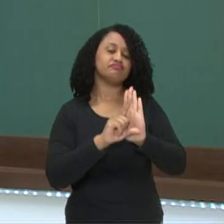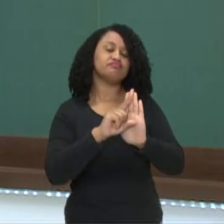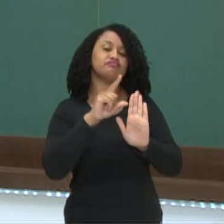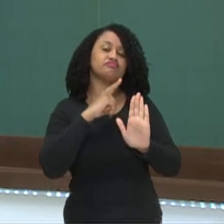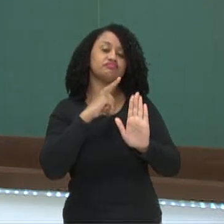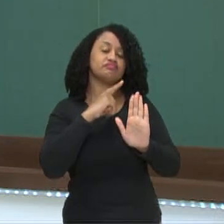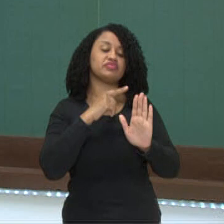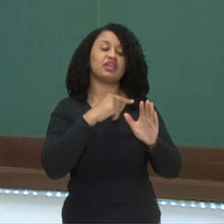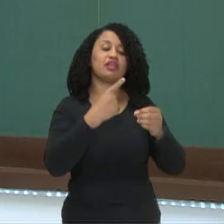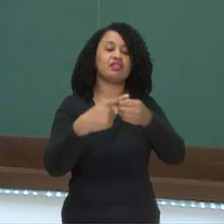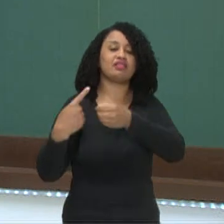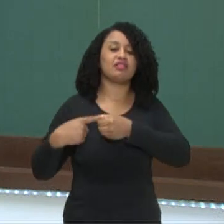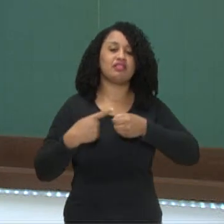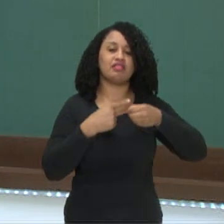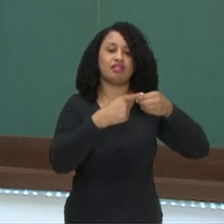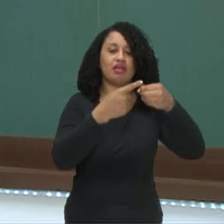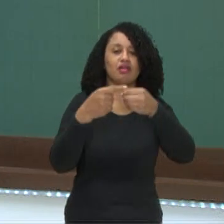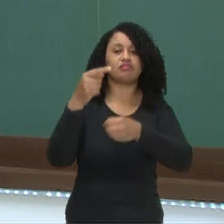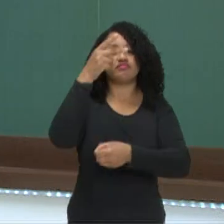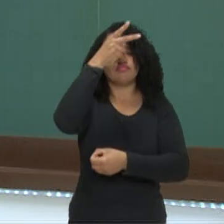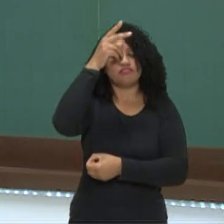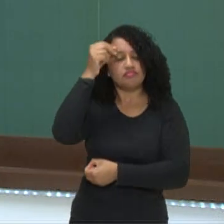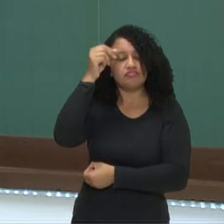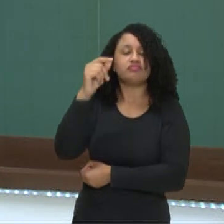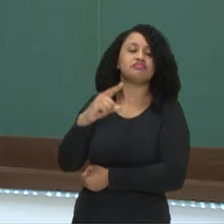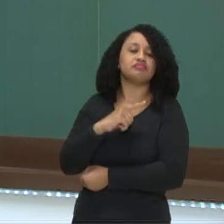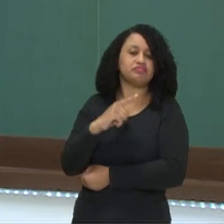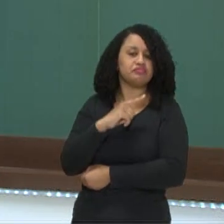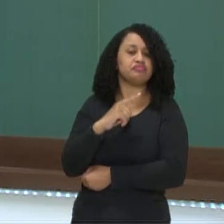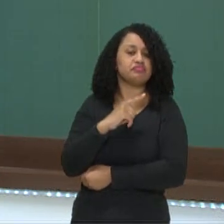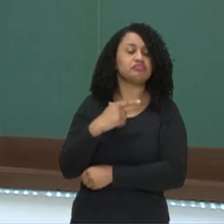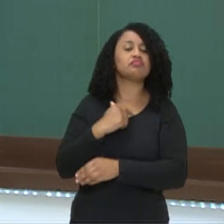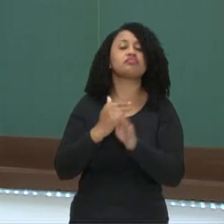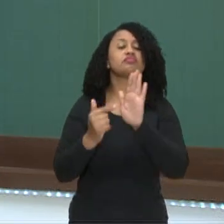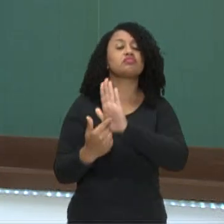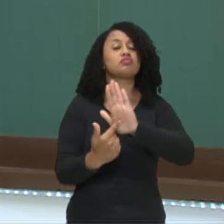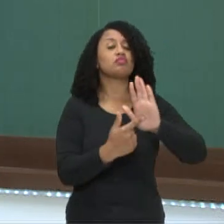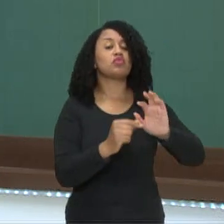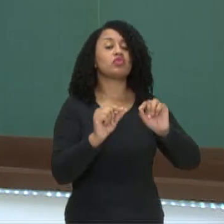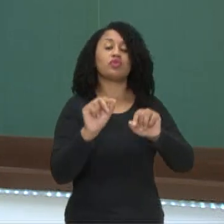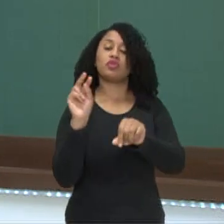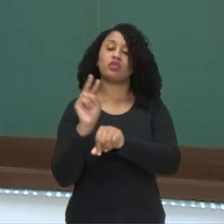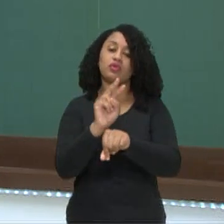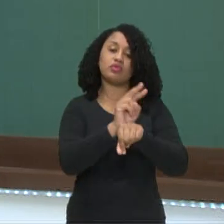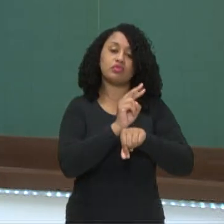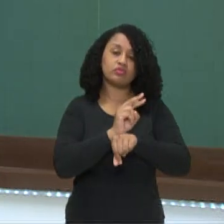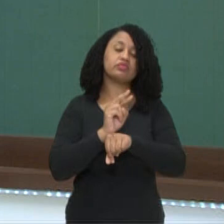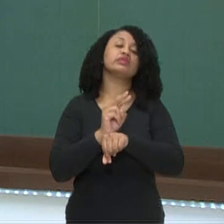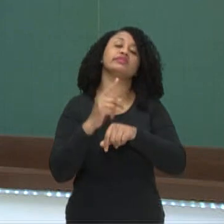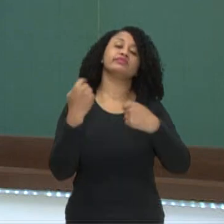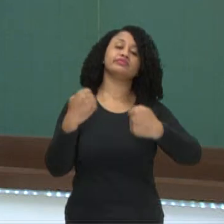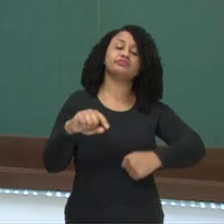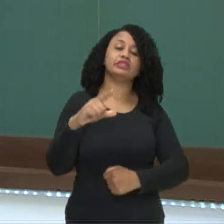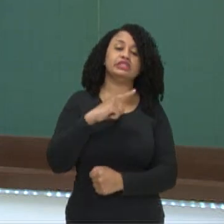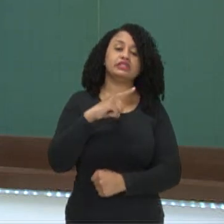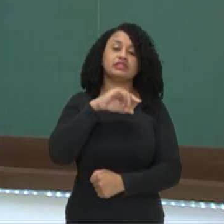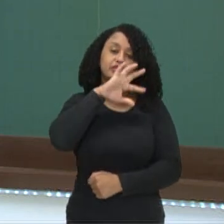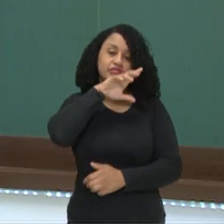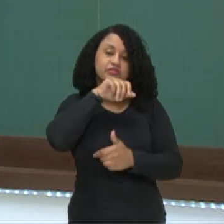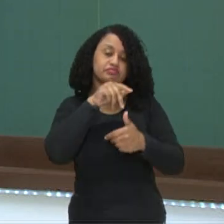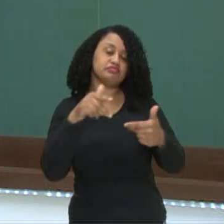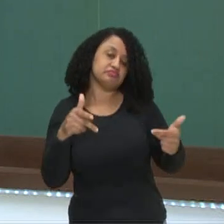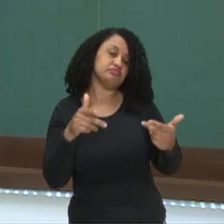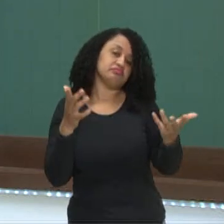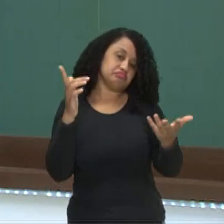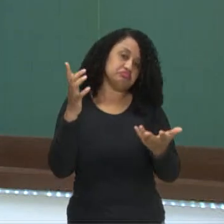esferas municipais aí de cada município em que indica algum cuidado com o animal em questão,